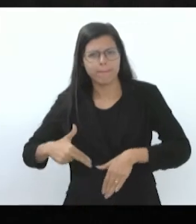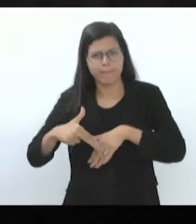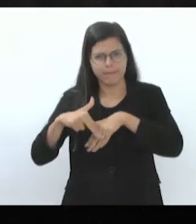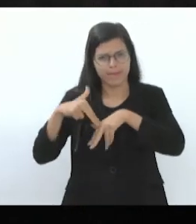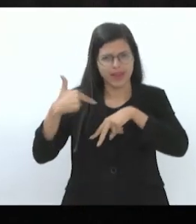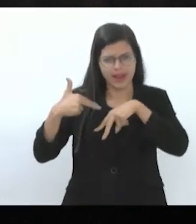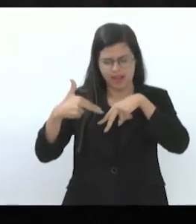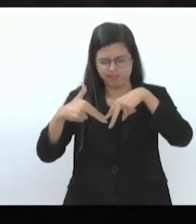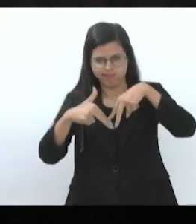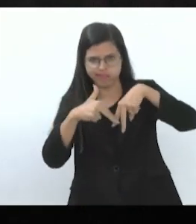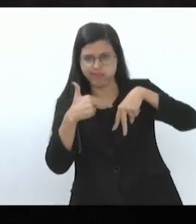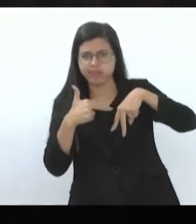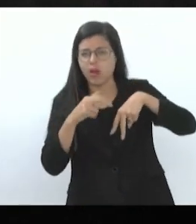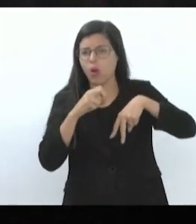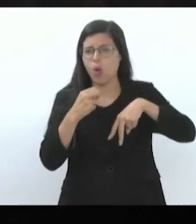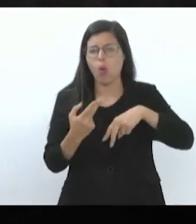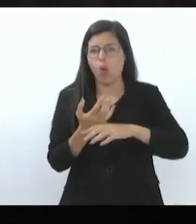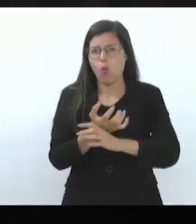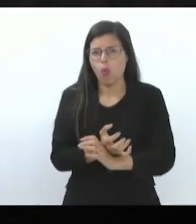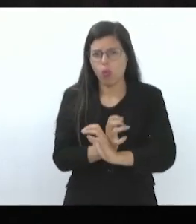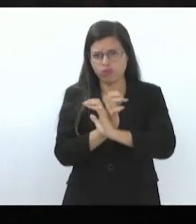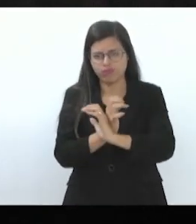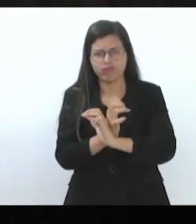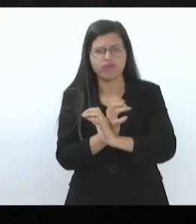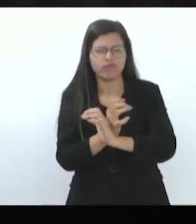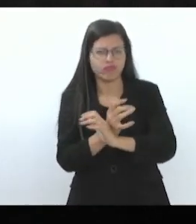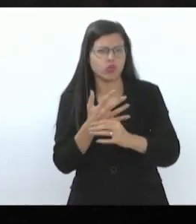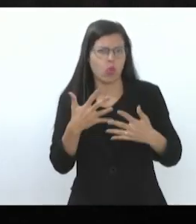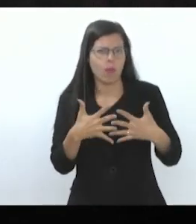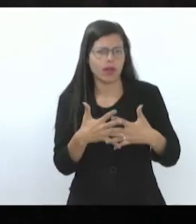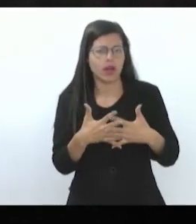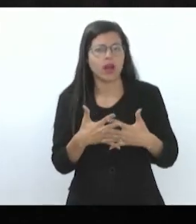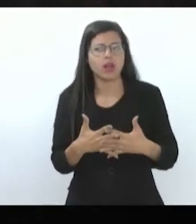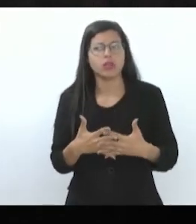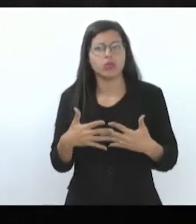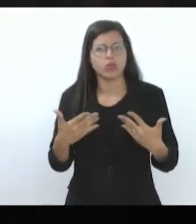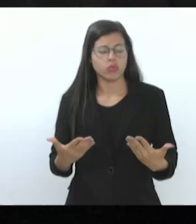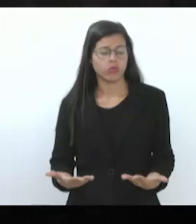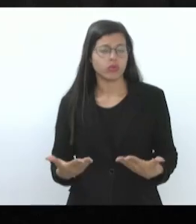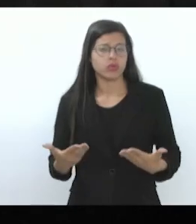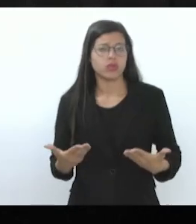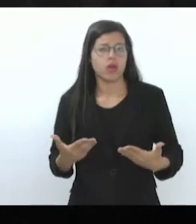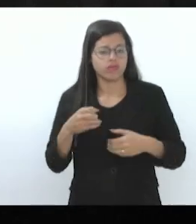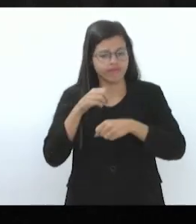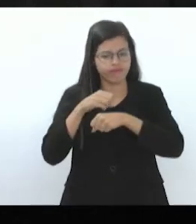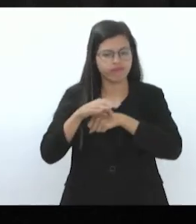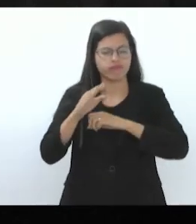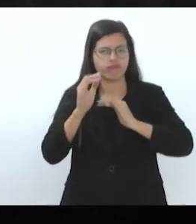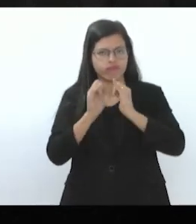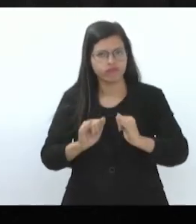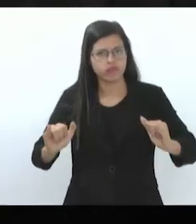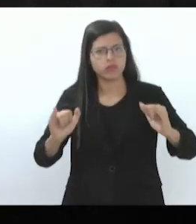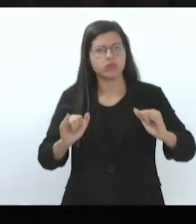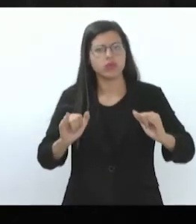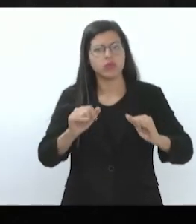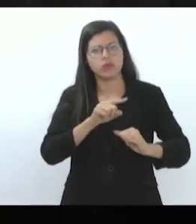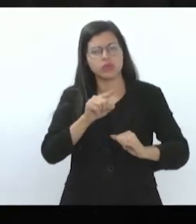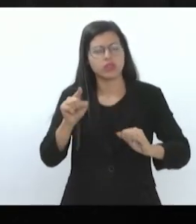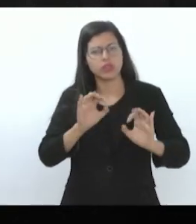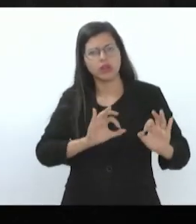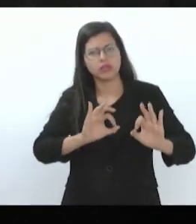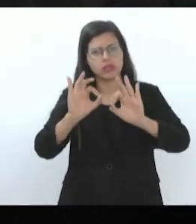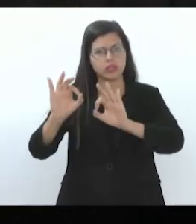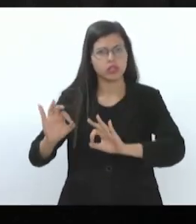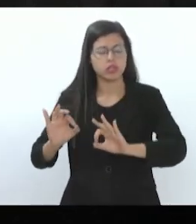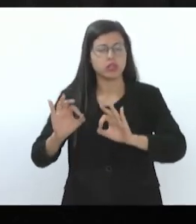ortopedia de grande complexidade. Então, é essa o que eu passo aqui hoje para vocês. Vocês que estão me ouvindo, a deputada Lucinha